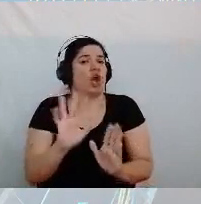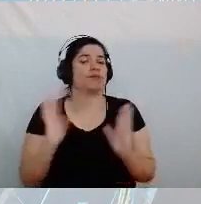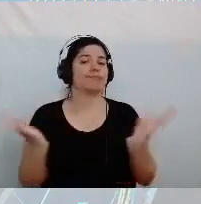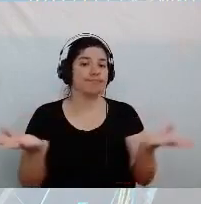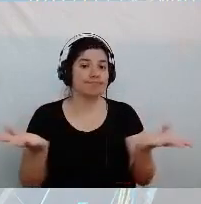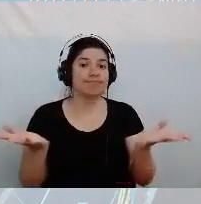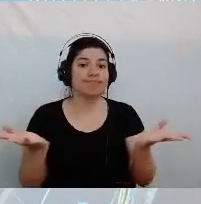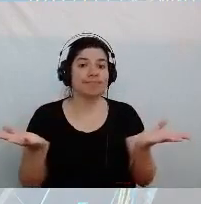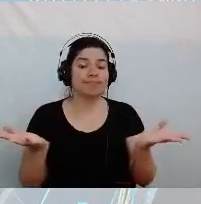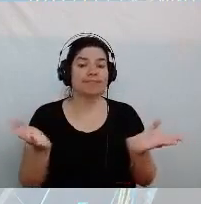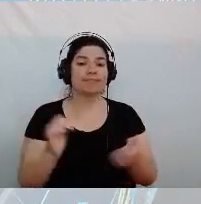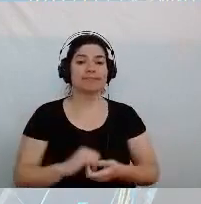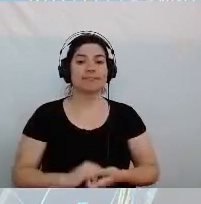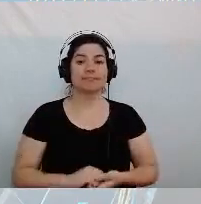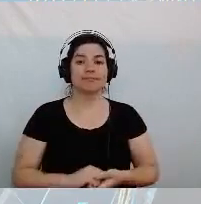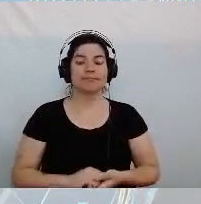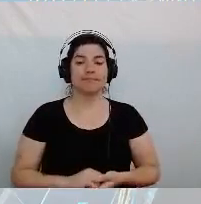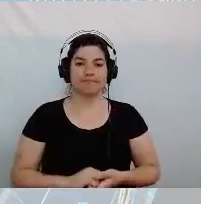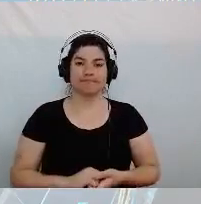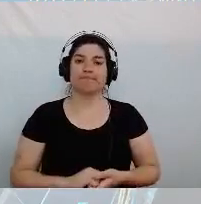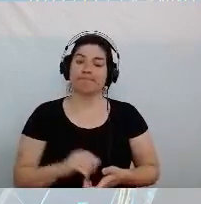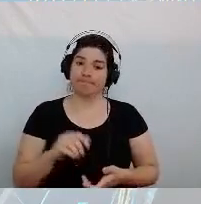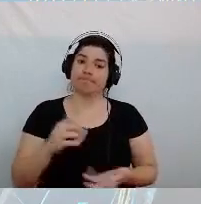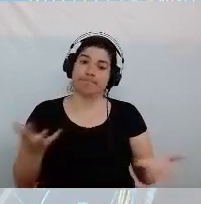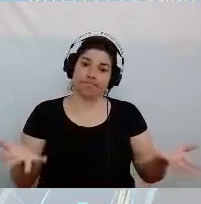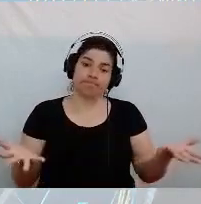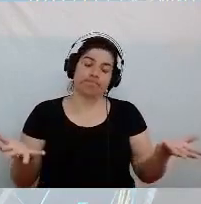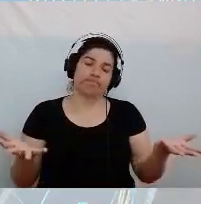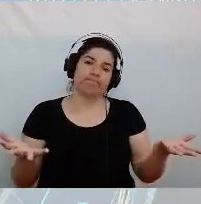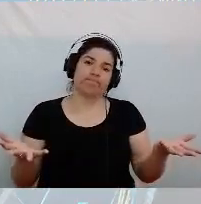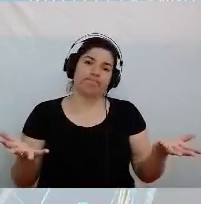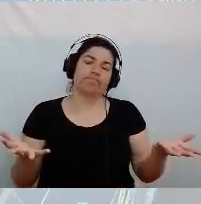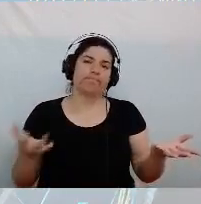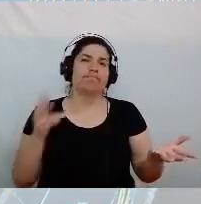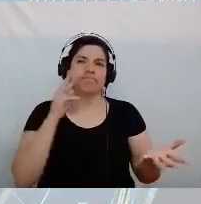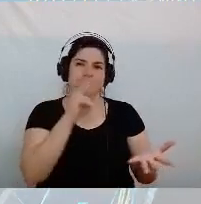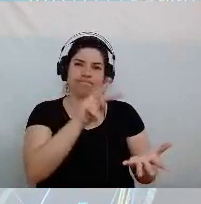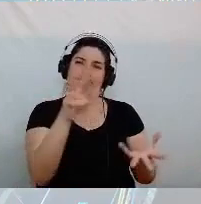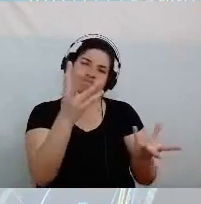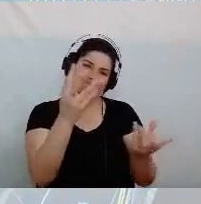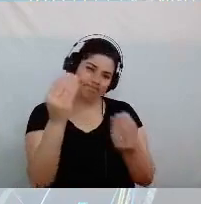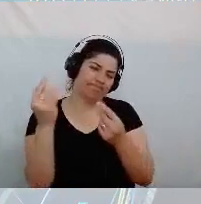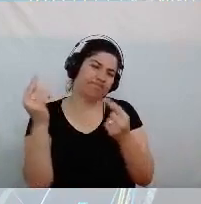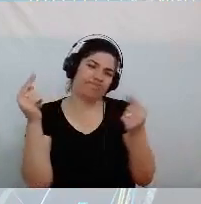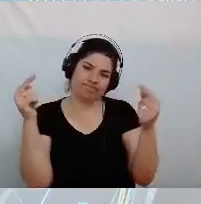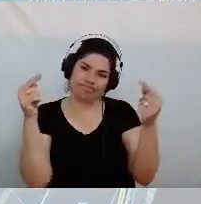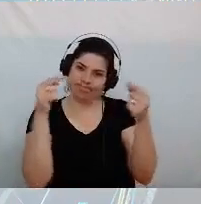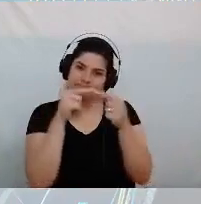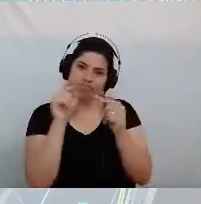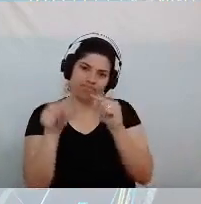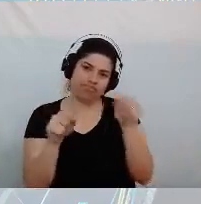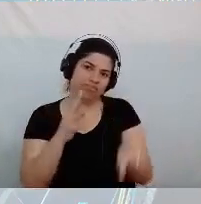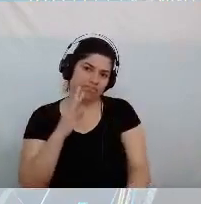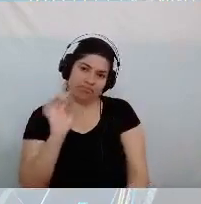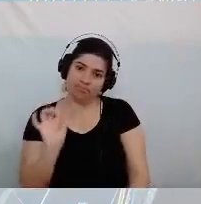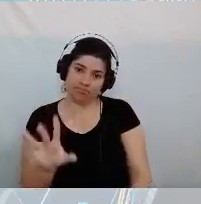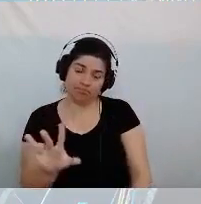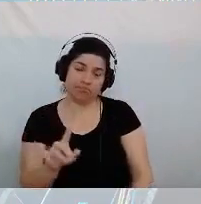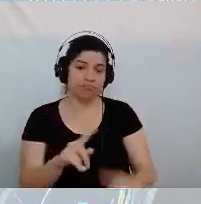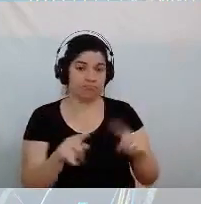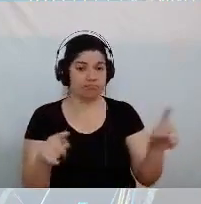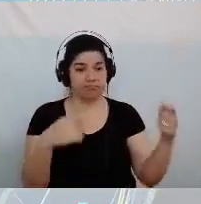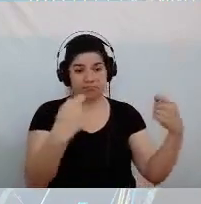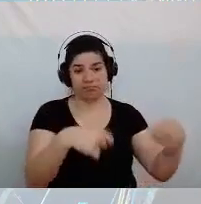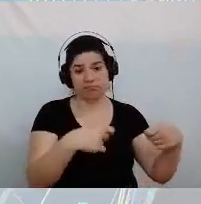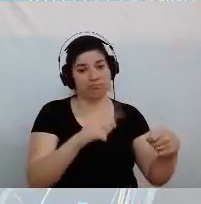conhece na maior parte dos casos Infelizmente eu vejo muito algo muito mais relacionado com é o que você conhece não o que você